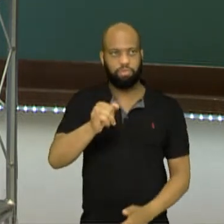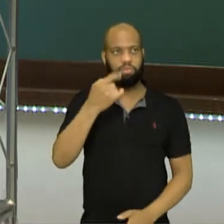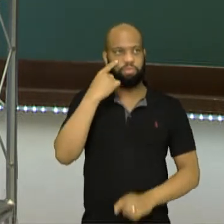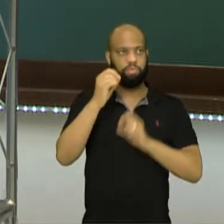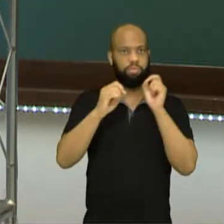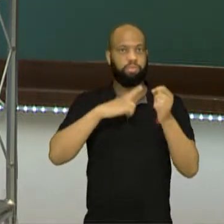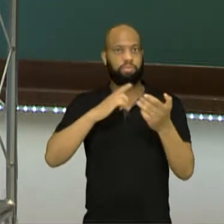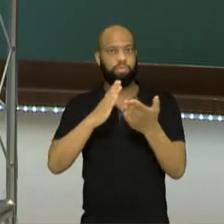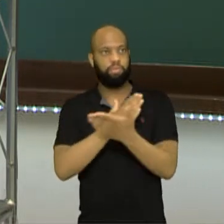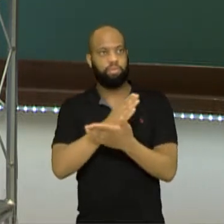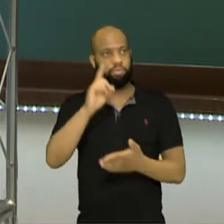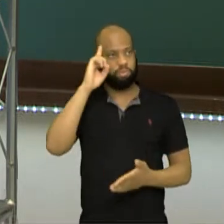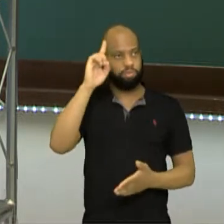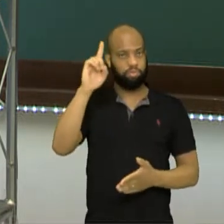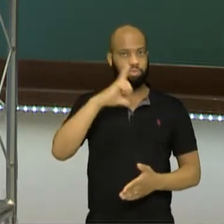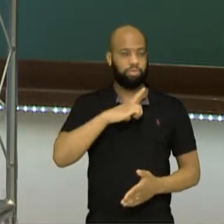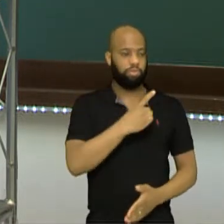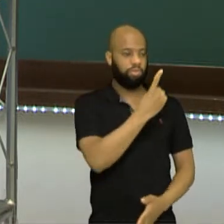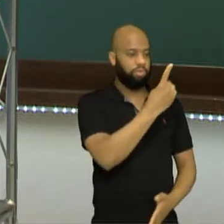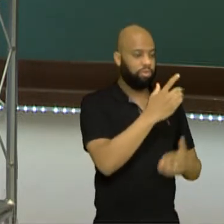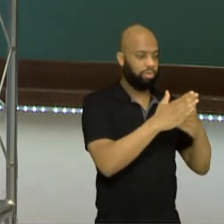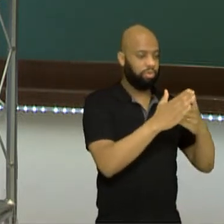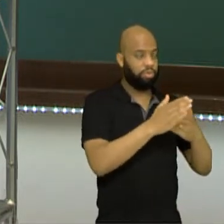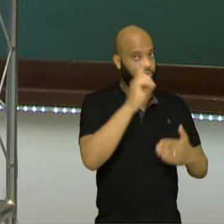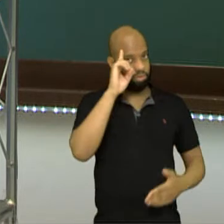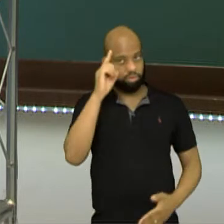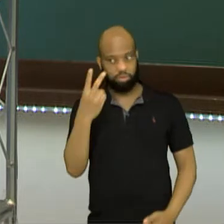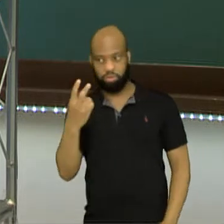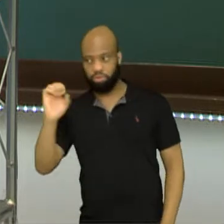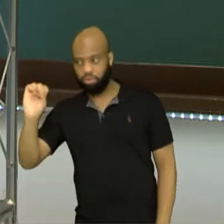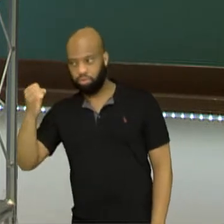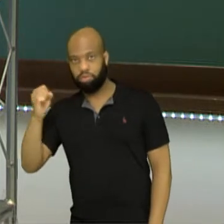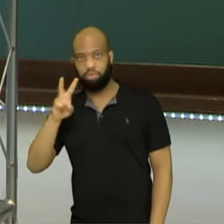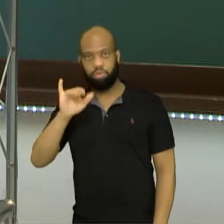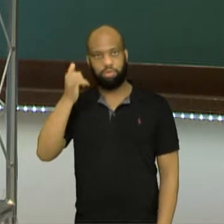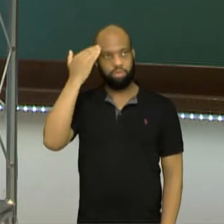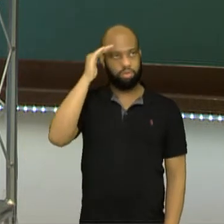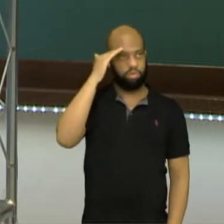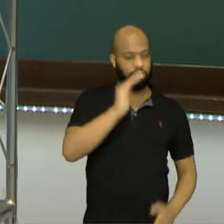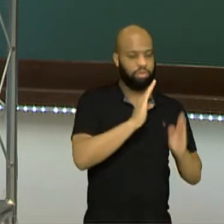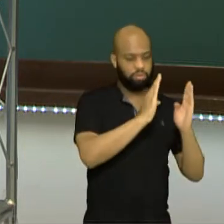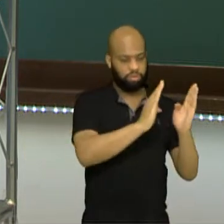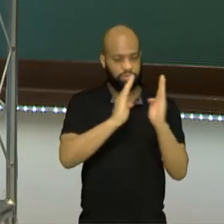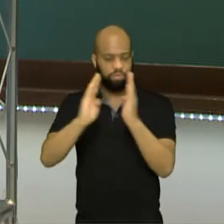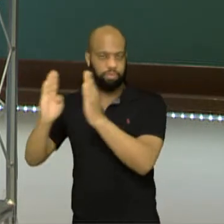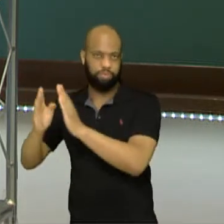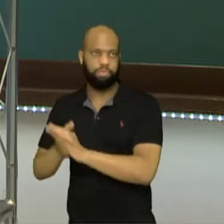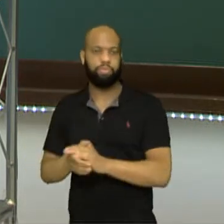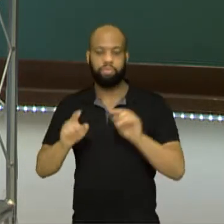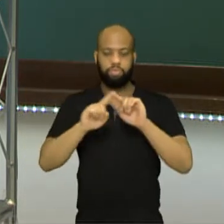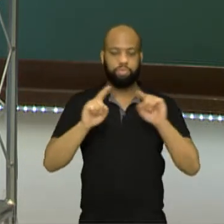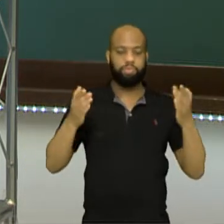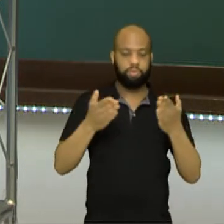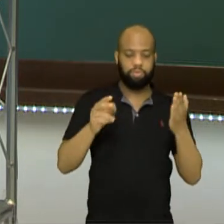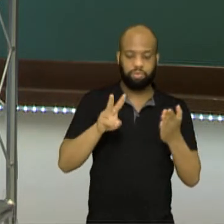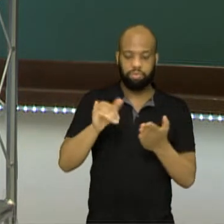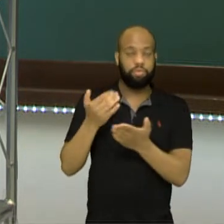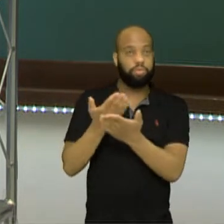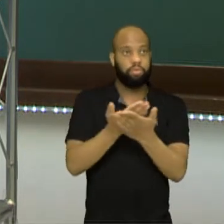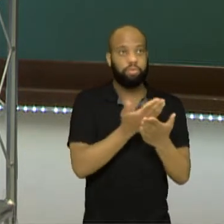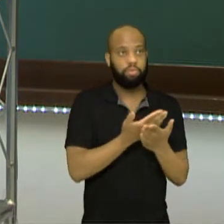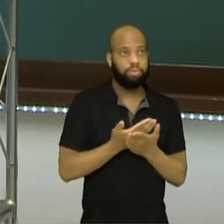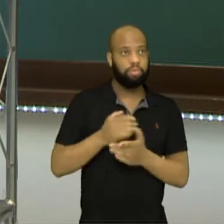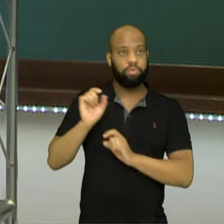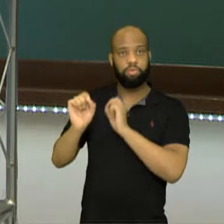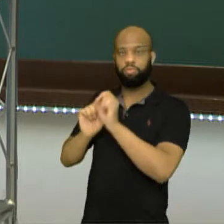tem dias, vai do 1 ao 28, e a gente já vai entender o que que significa cada etapa dele ali. Mas vamos a um estudo de caso, e